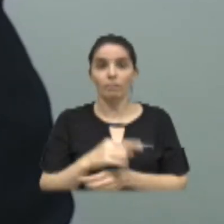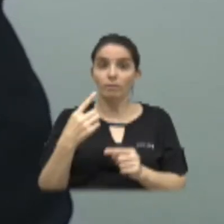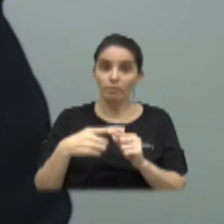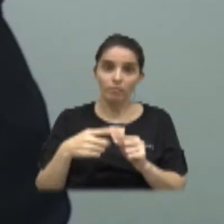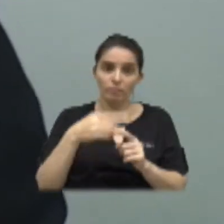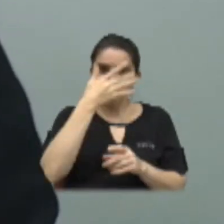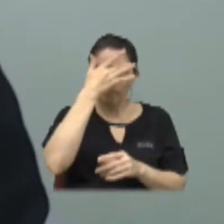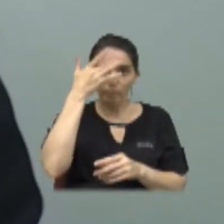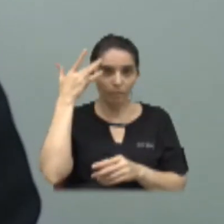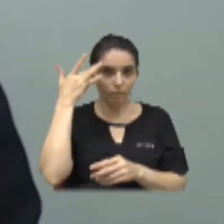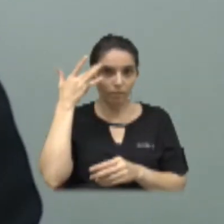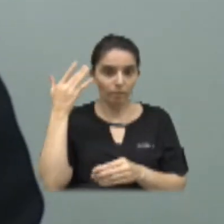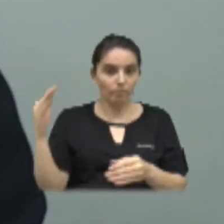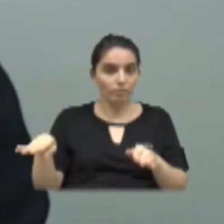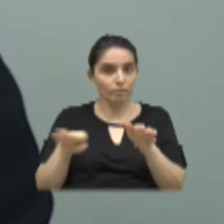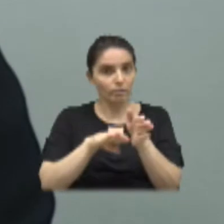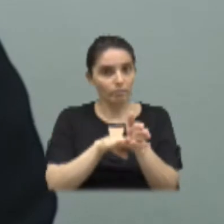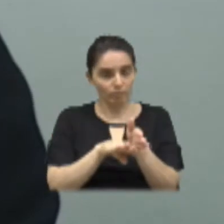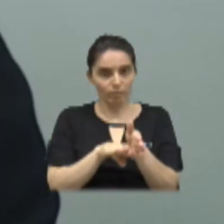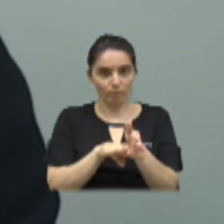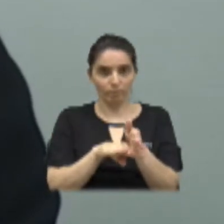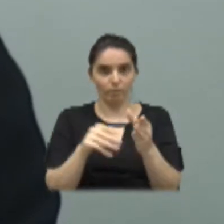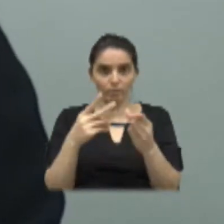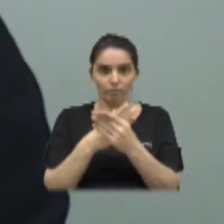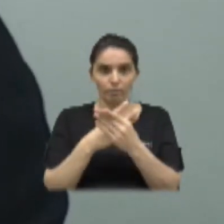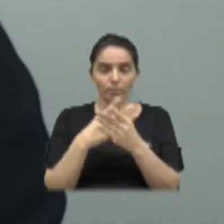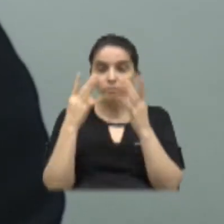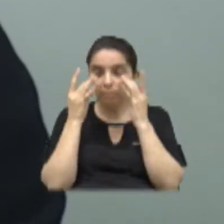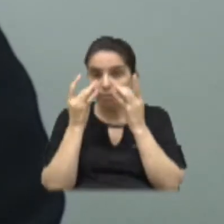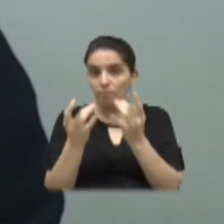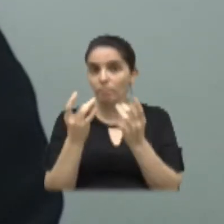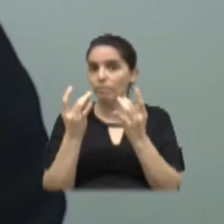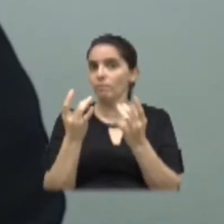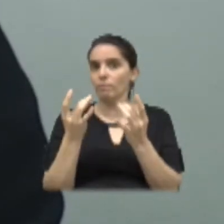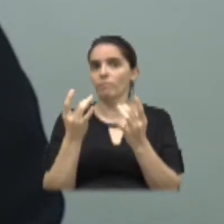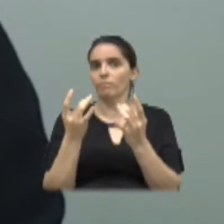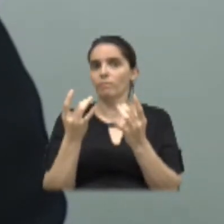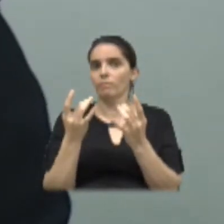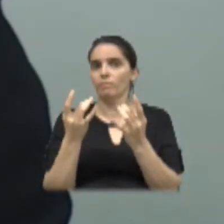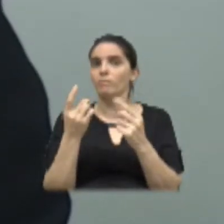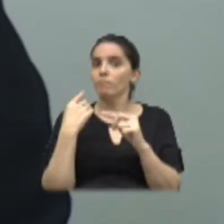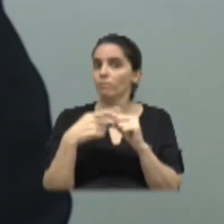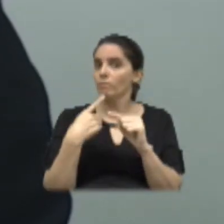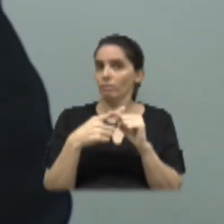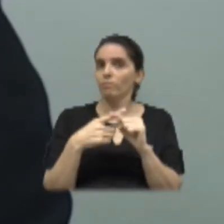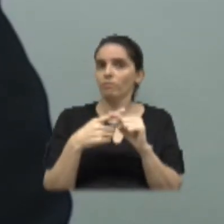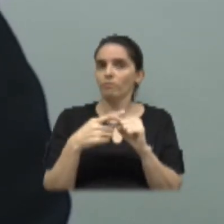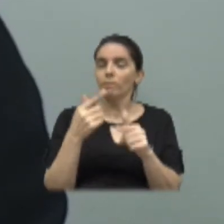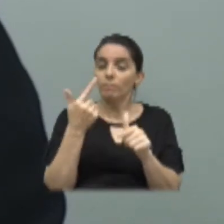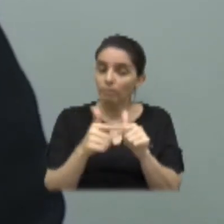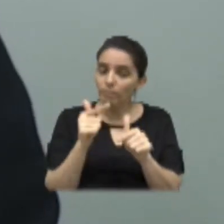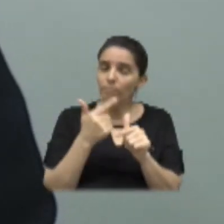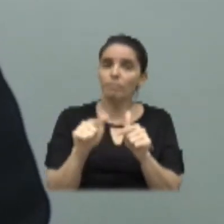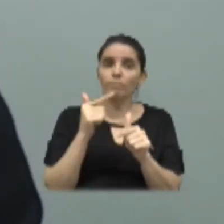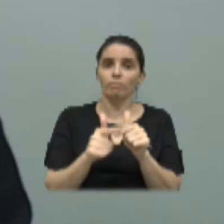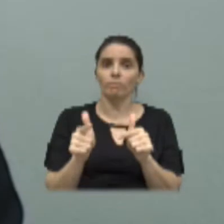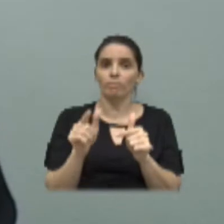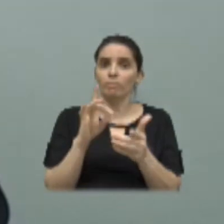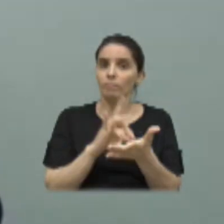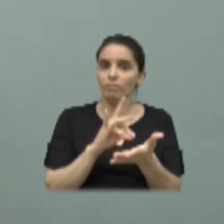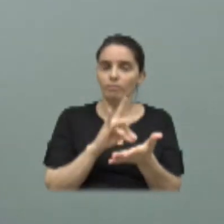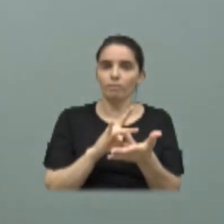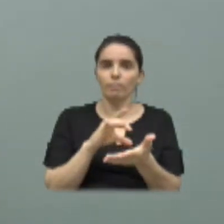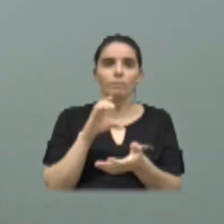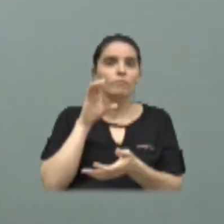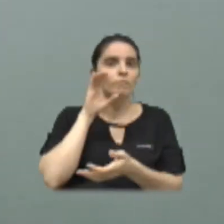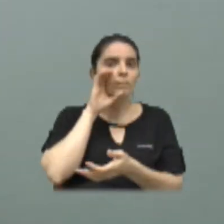aqui na casa, eu sempre falo lá no meu gabinete, gente, vamos dar atenção porque realmente tem problema. E eu